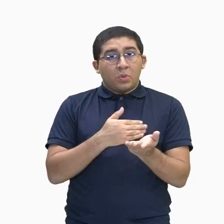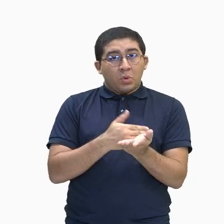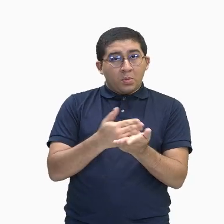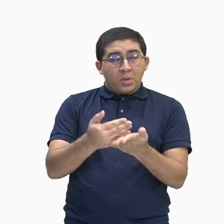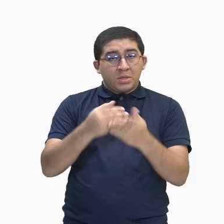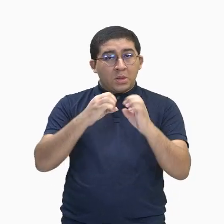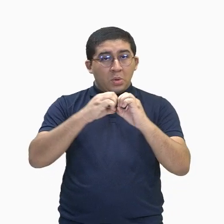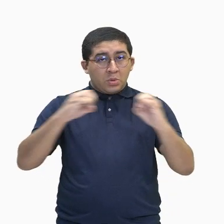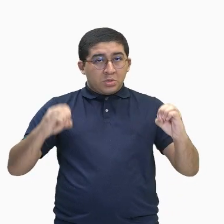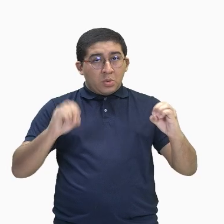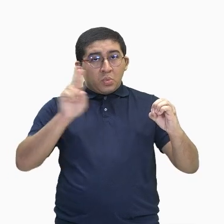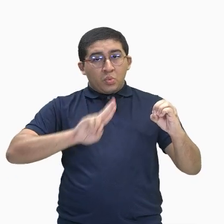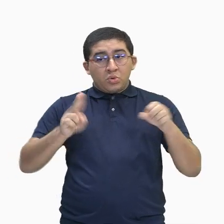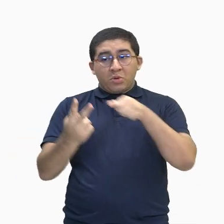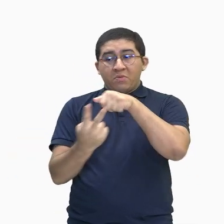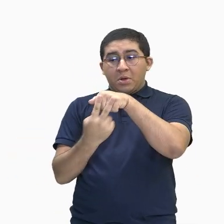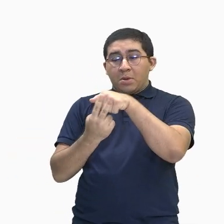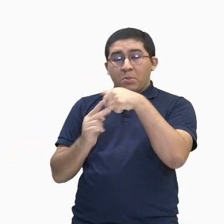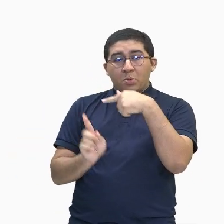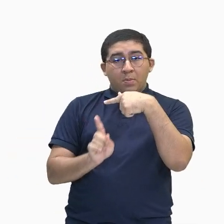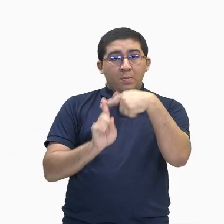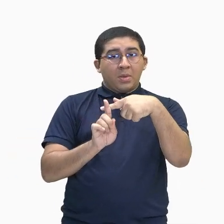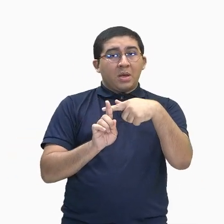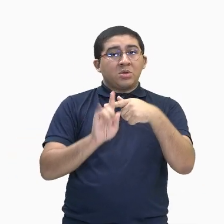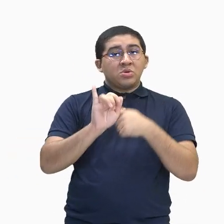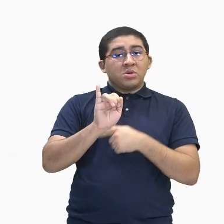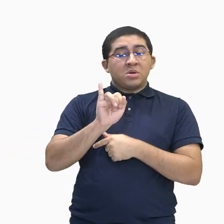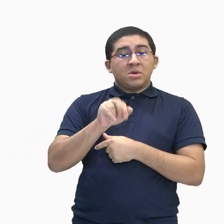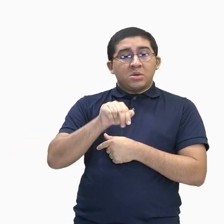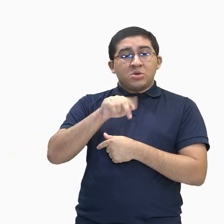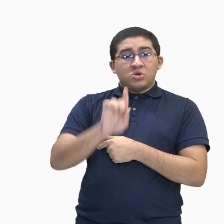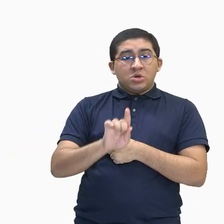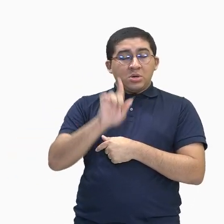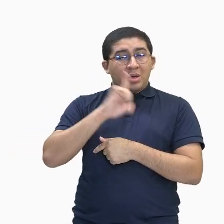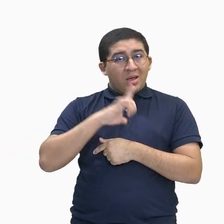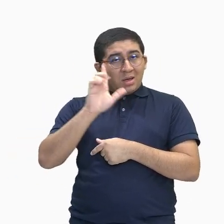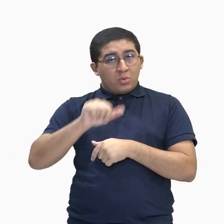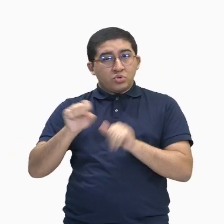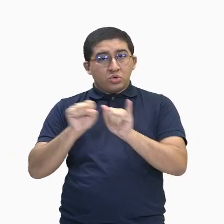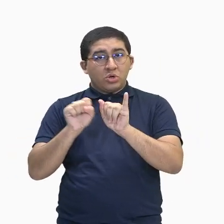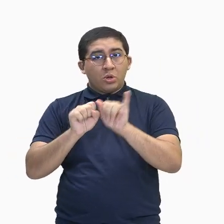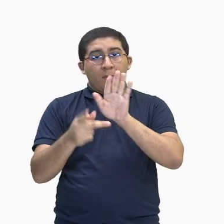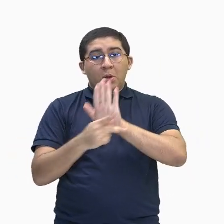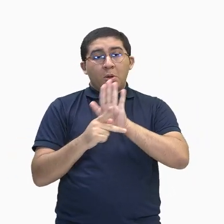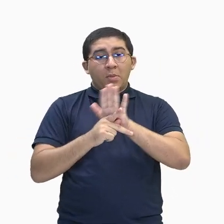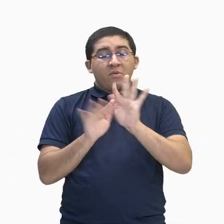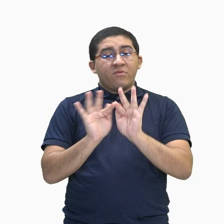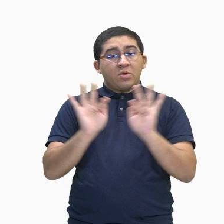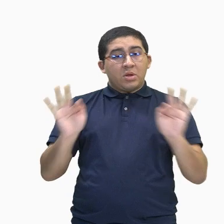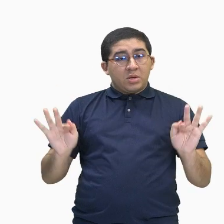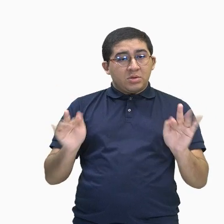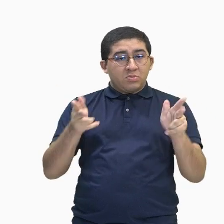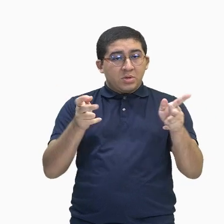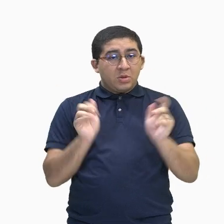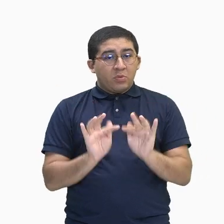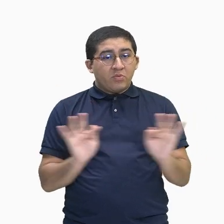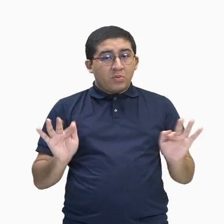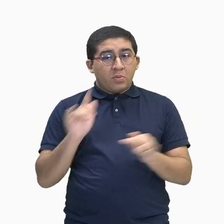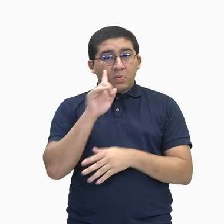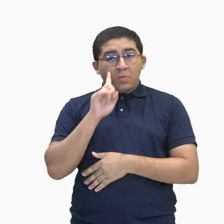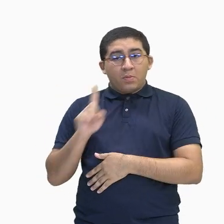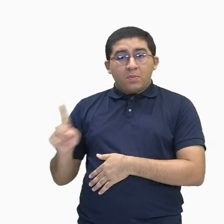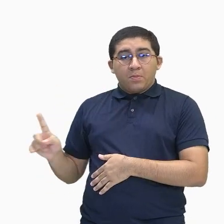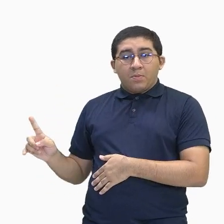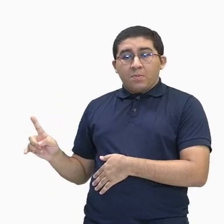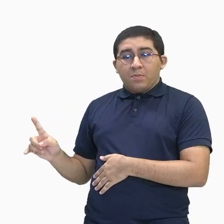né? Ele vai funcionar como sujeito da frase. Observem que traveling is expensive não